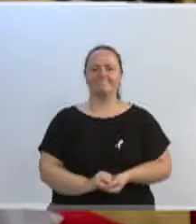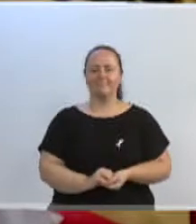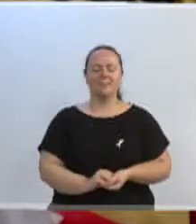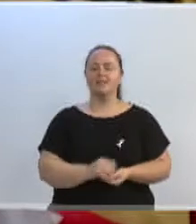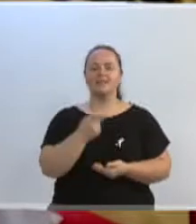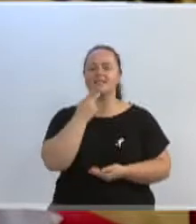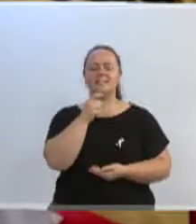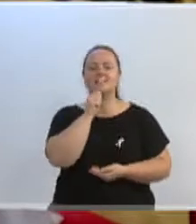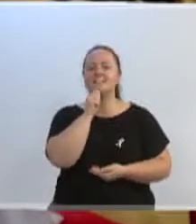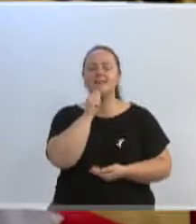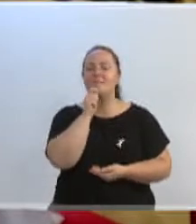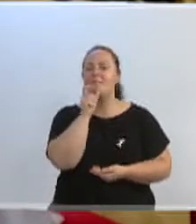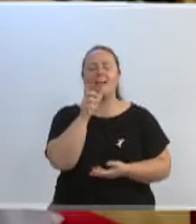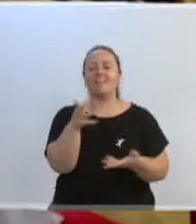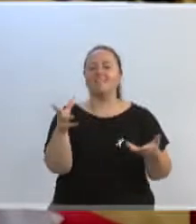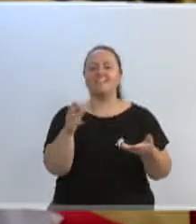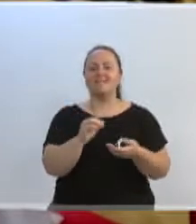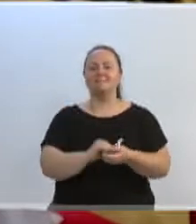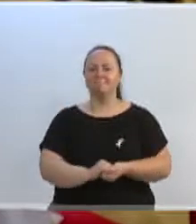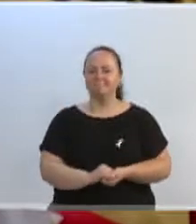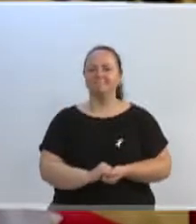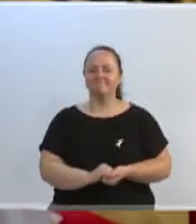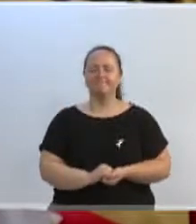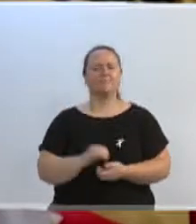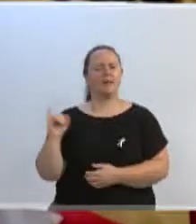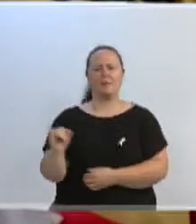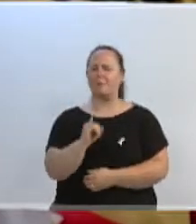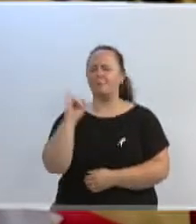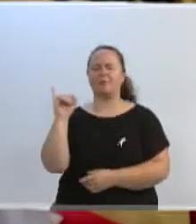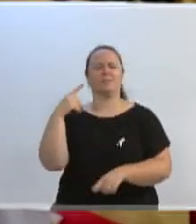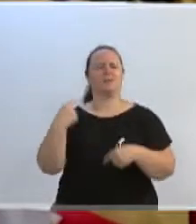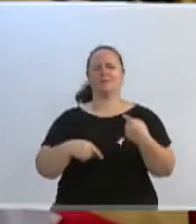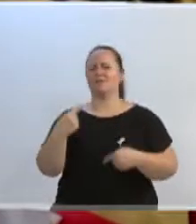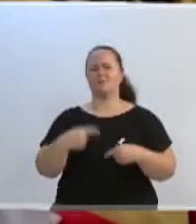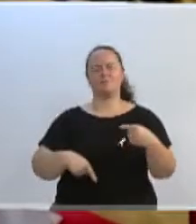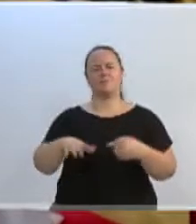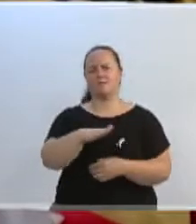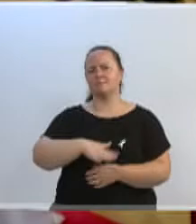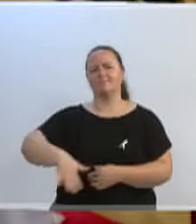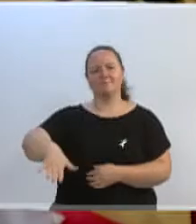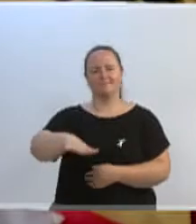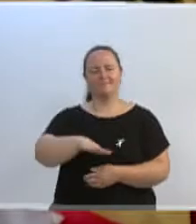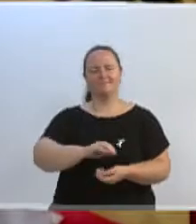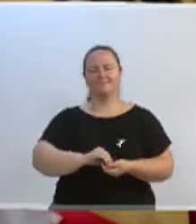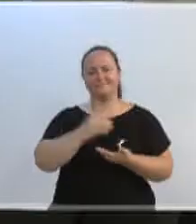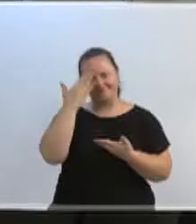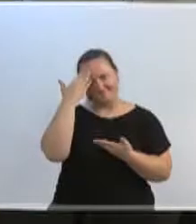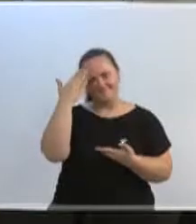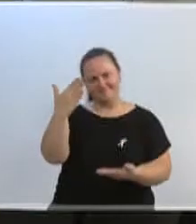muito pela oportunidade que a gente teve de fazer essa discussão na cidade. Obrigado.